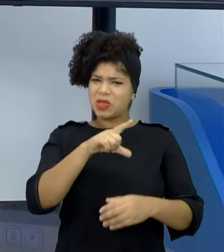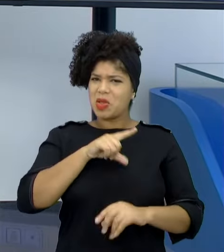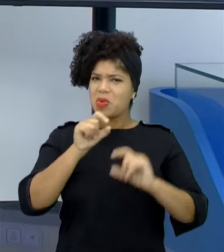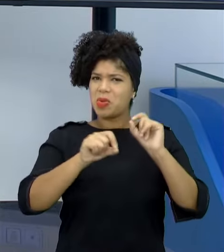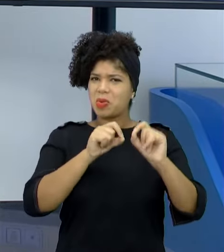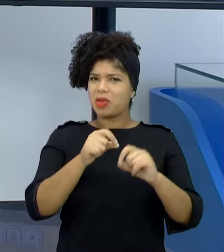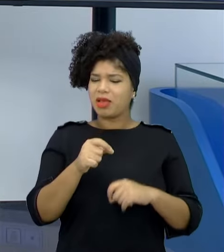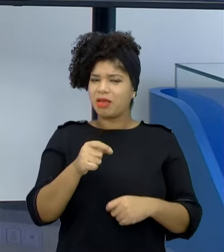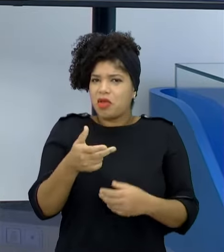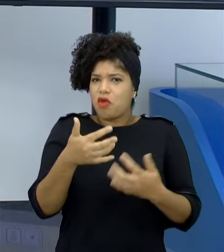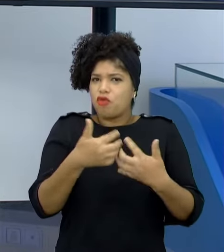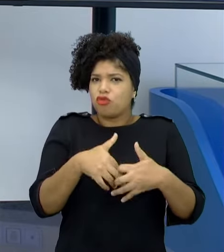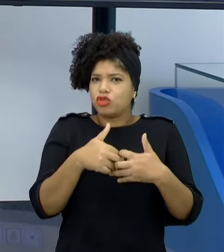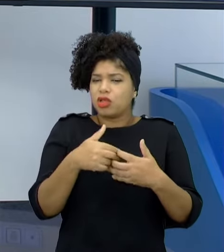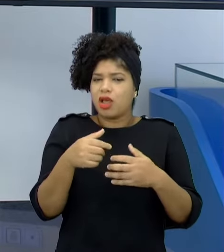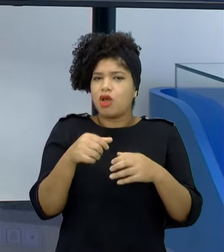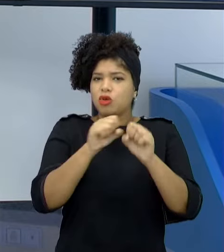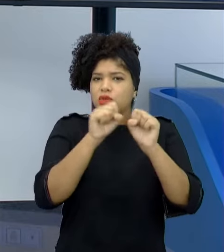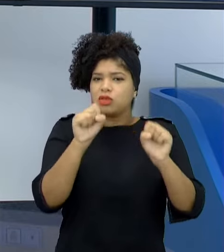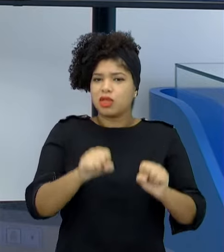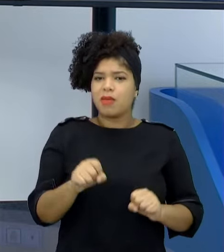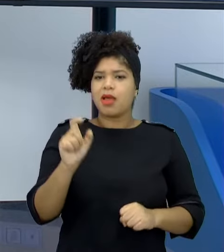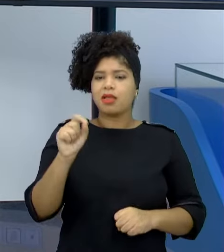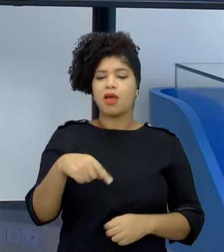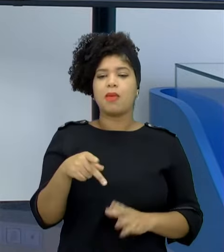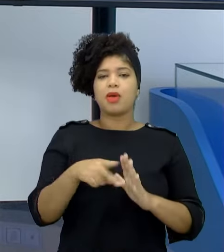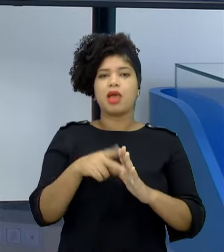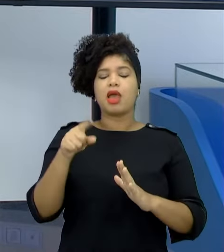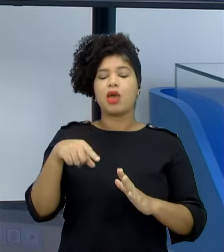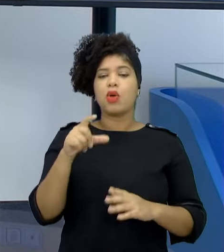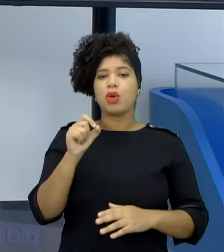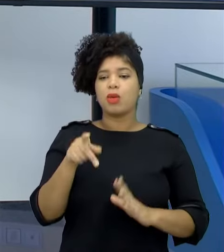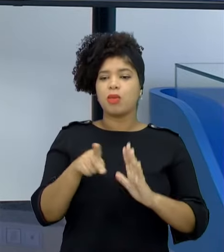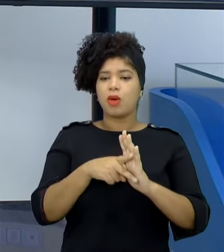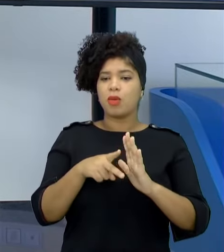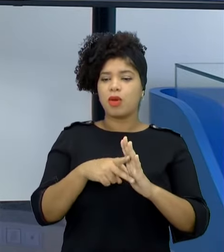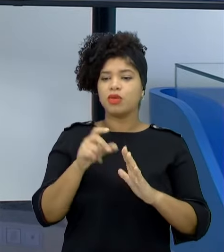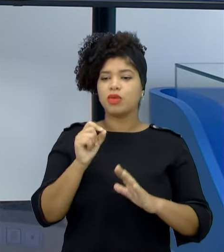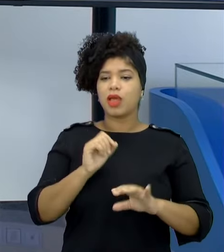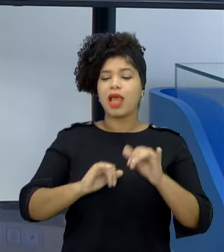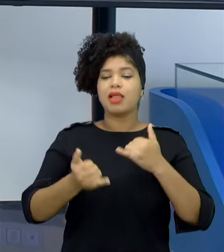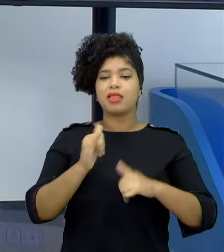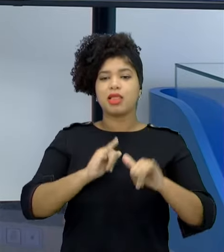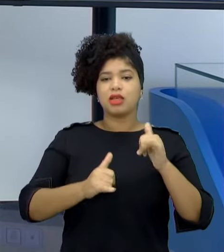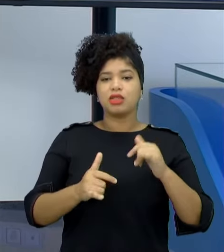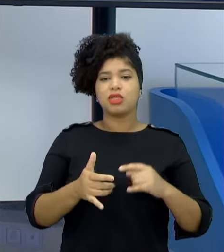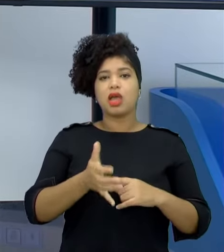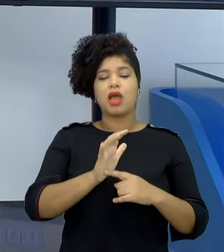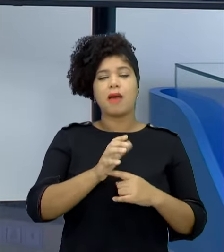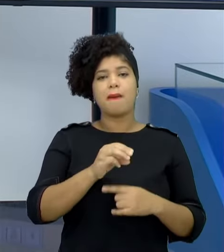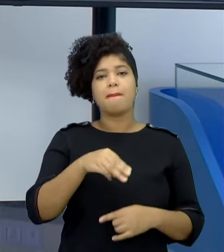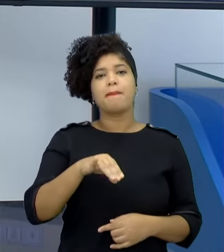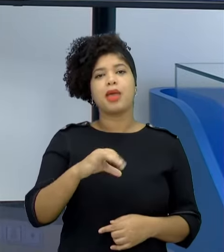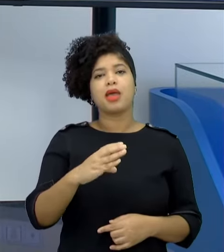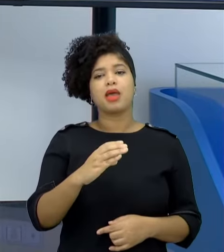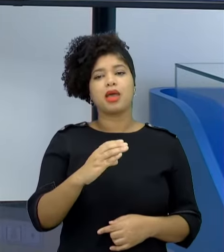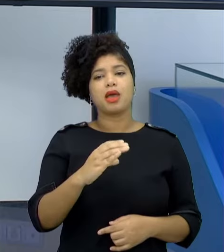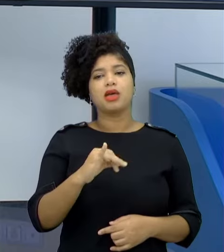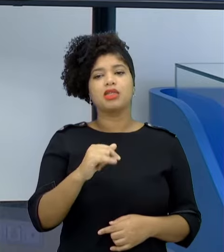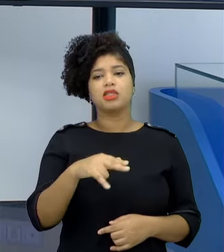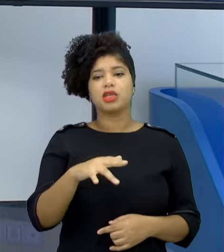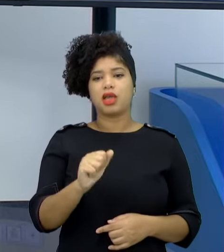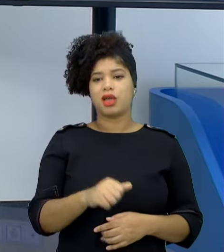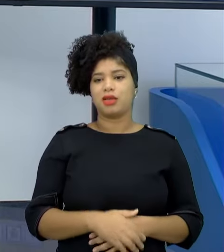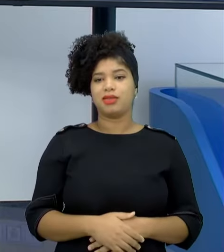funcionar efetivamente. Né? No caso aqui é energia mecânica, é a mesma classe de energia,